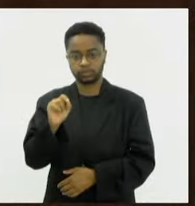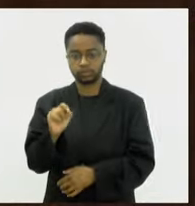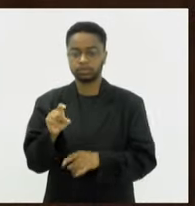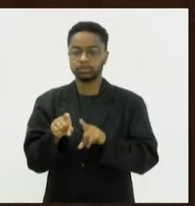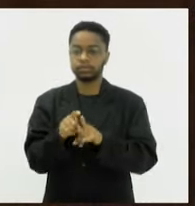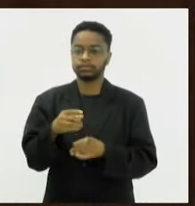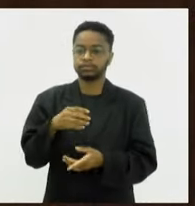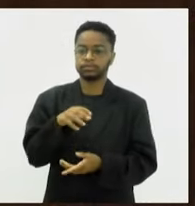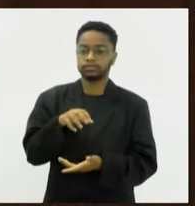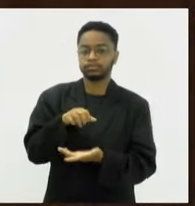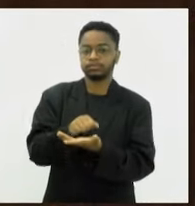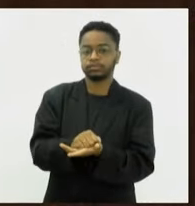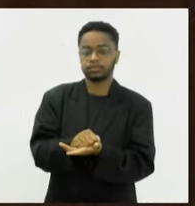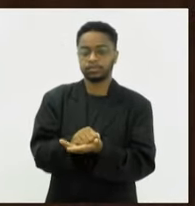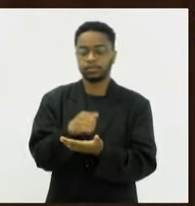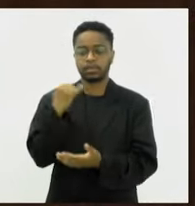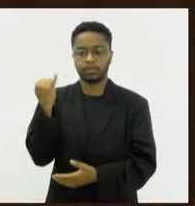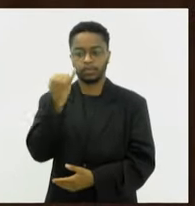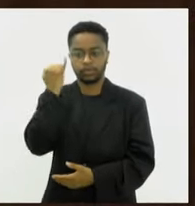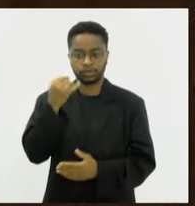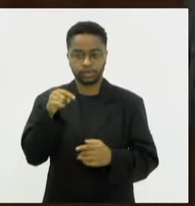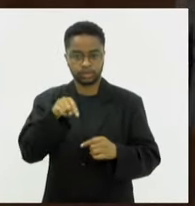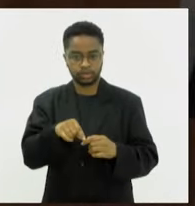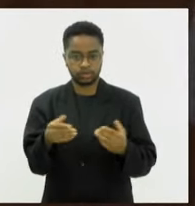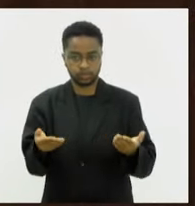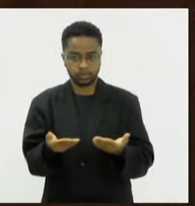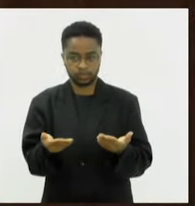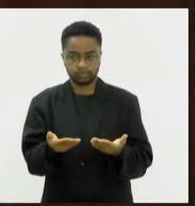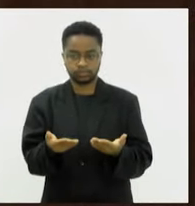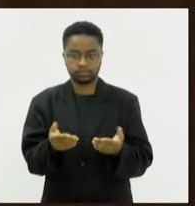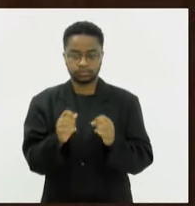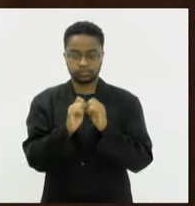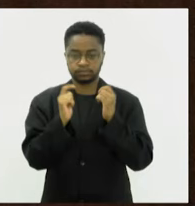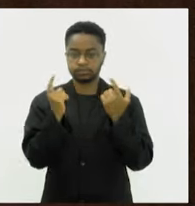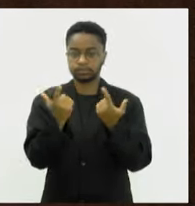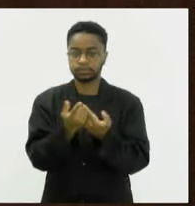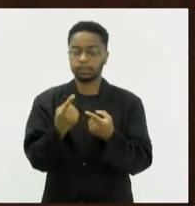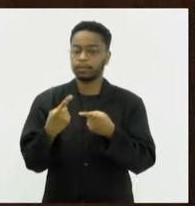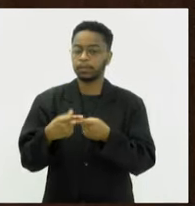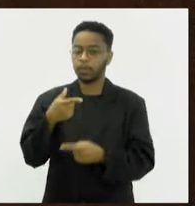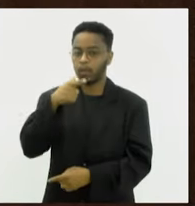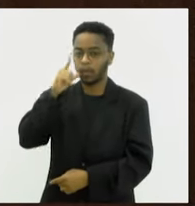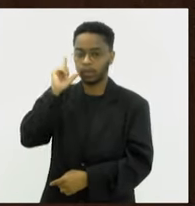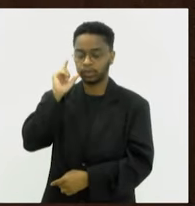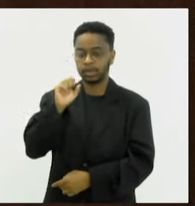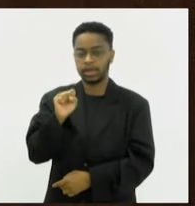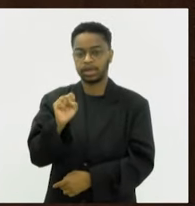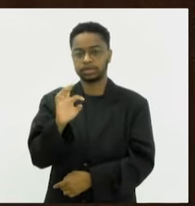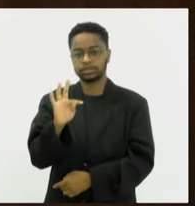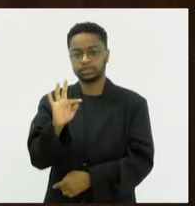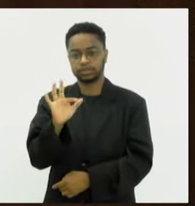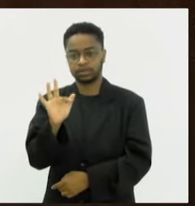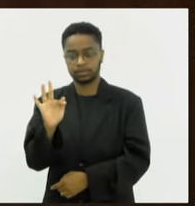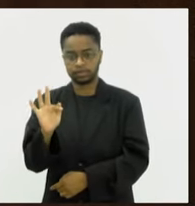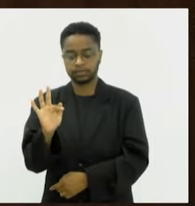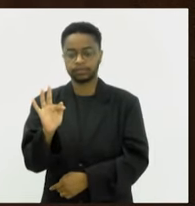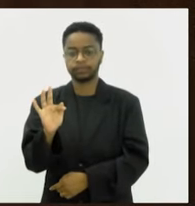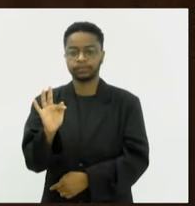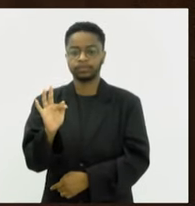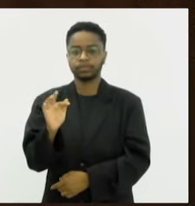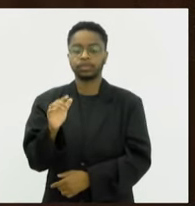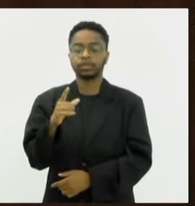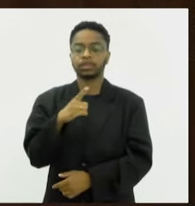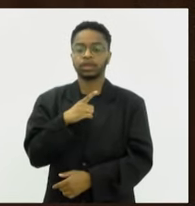um registro muito importante aqui nessa Casa de Leis, que ontem o Supremo Tribunal Federal deu provimento a